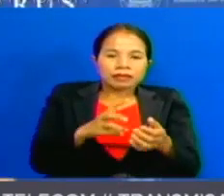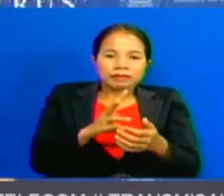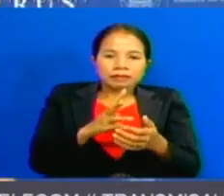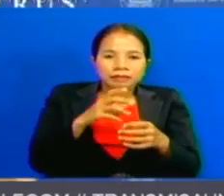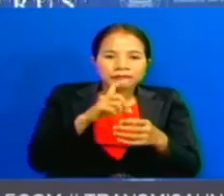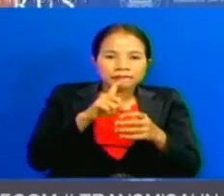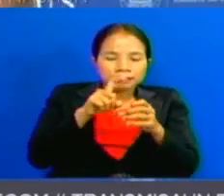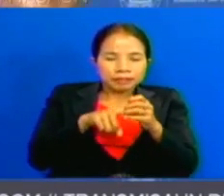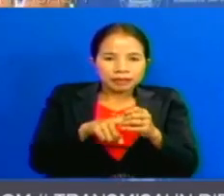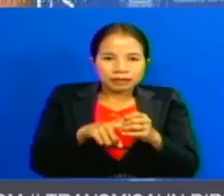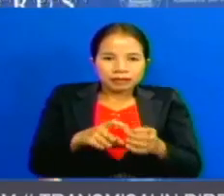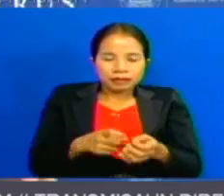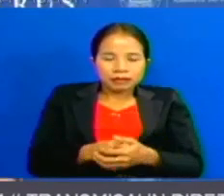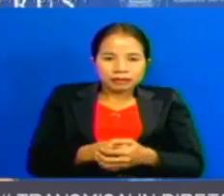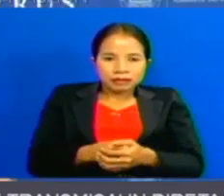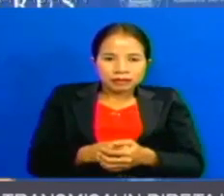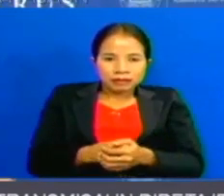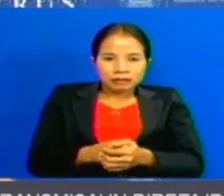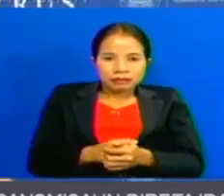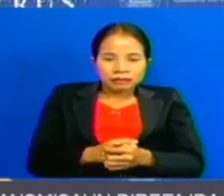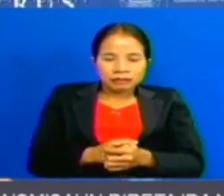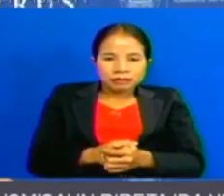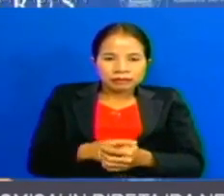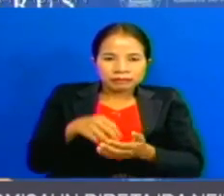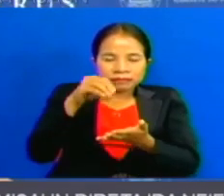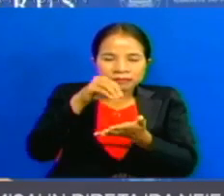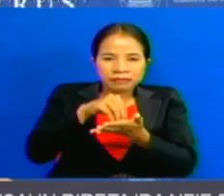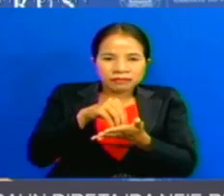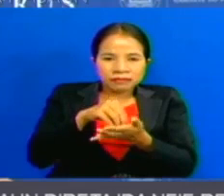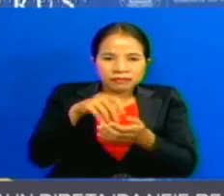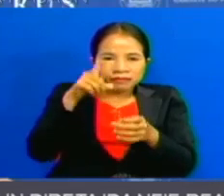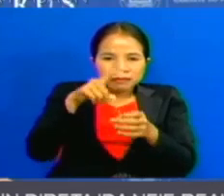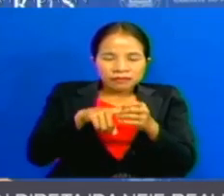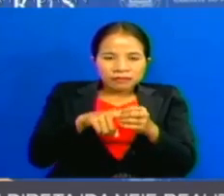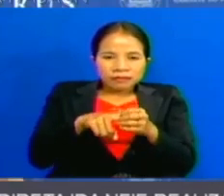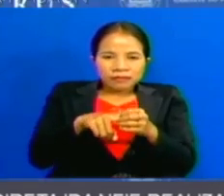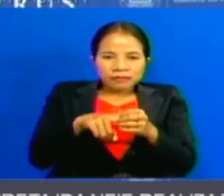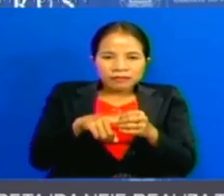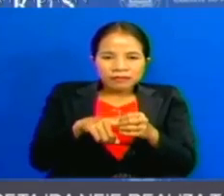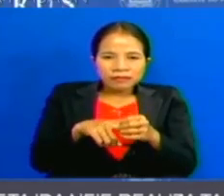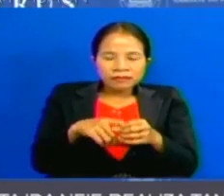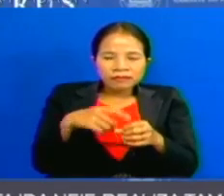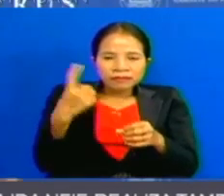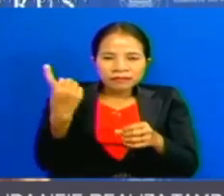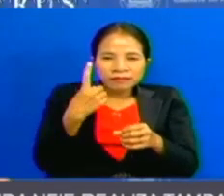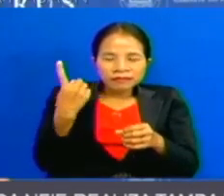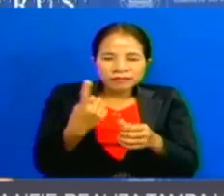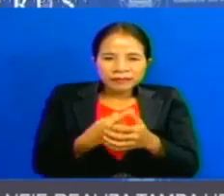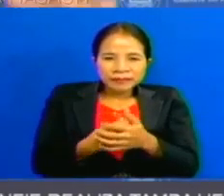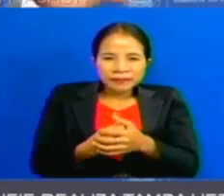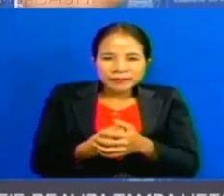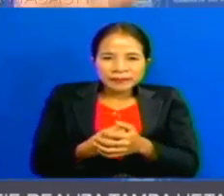Mina né, no tanque ser no bem que tal mina e a plataforma né, se desmantela roto, no